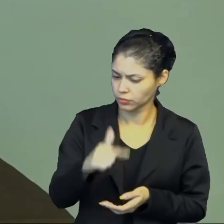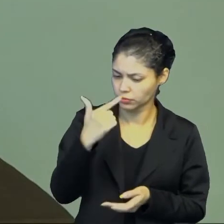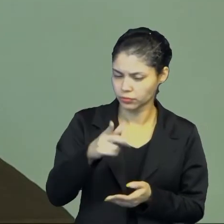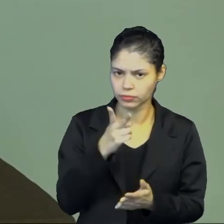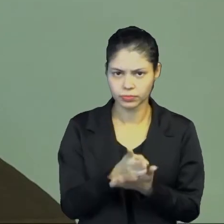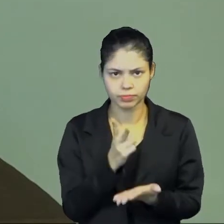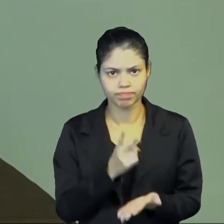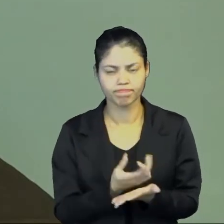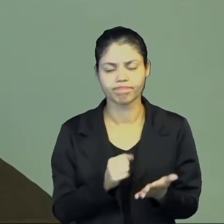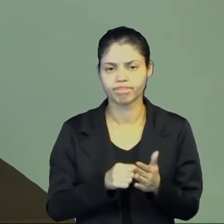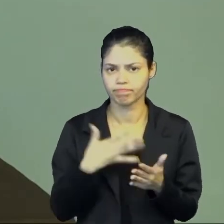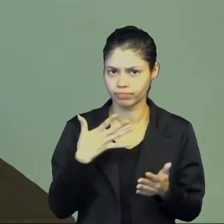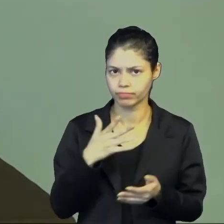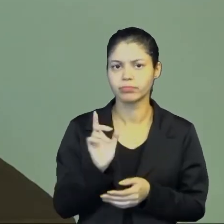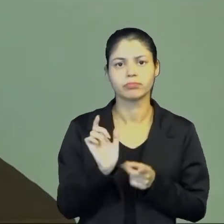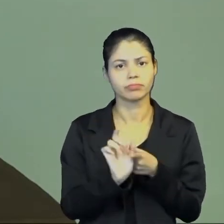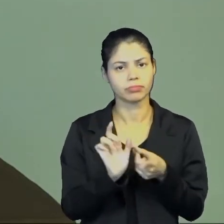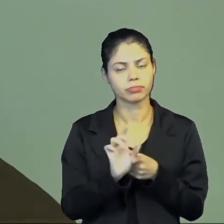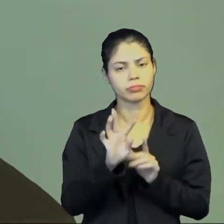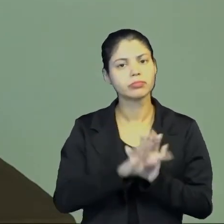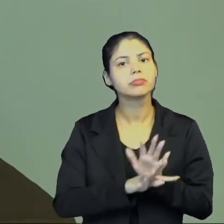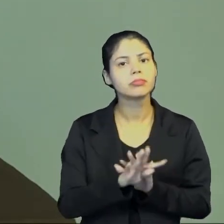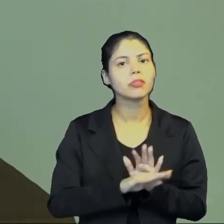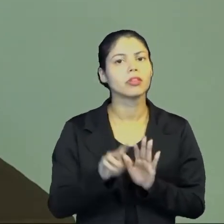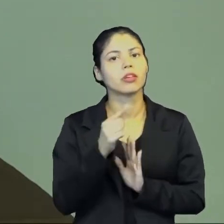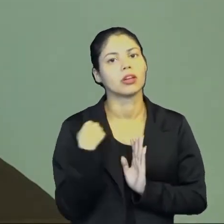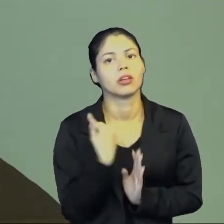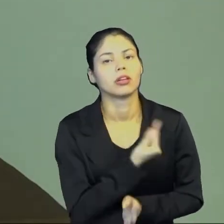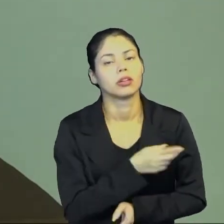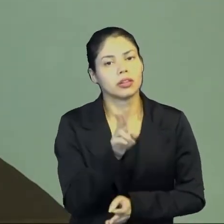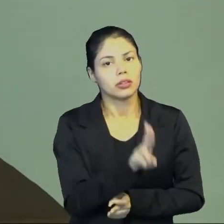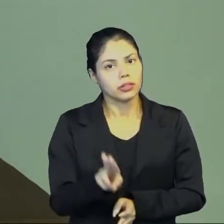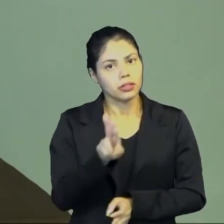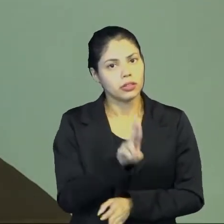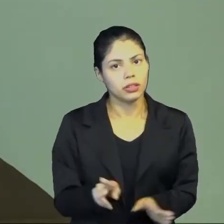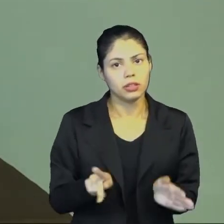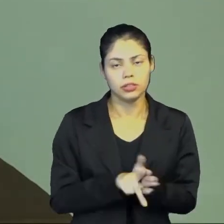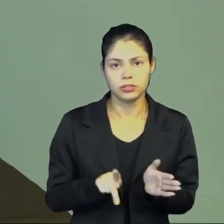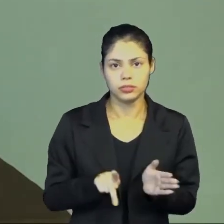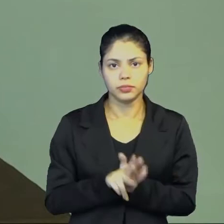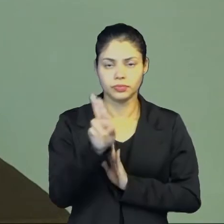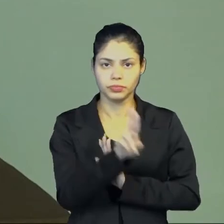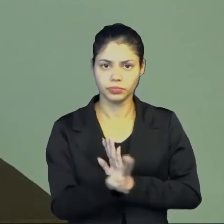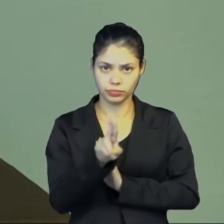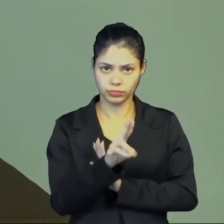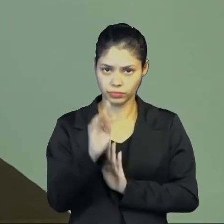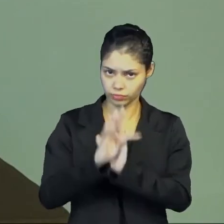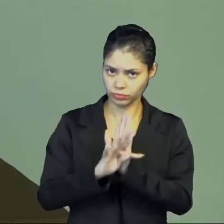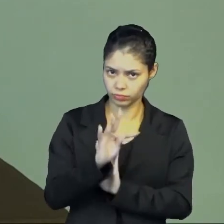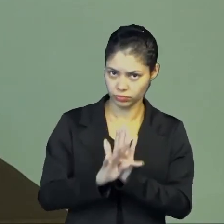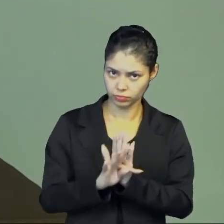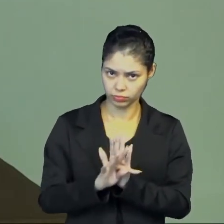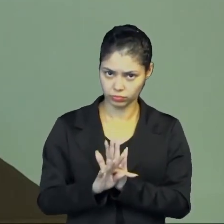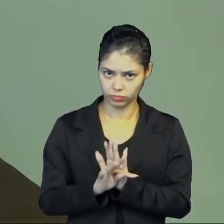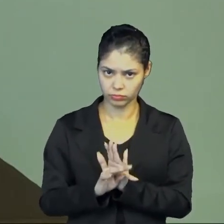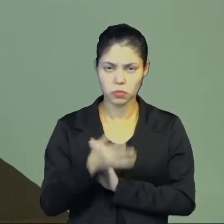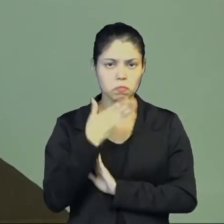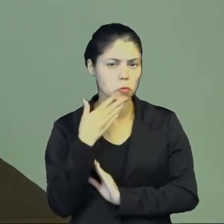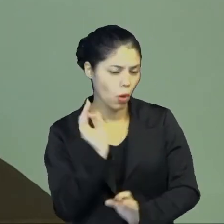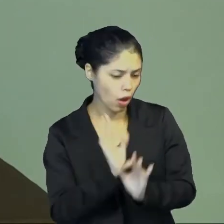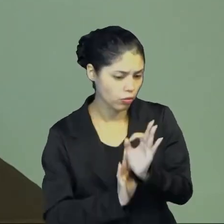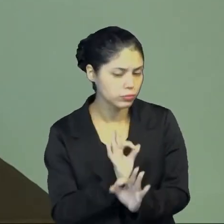repetir tantas palavras no texto? Então, a gente usa esses recursos para fazer uso em nosso texto de maneira